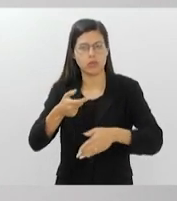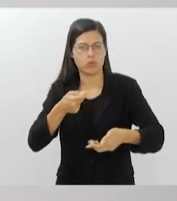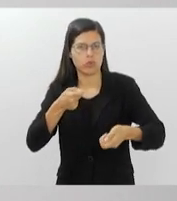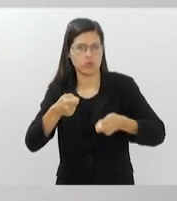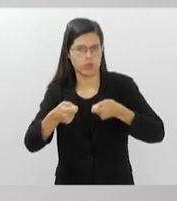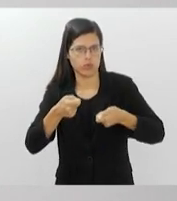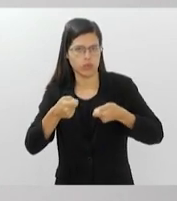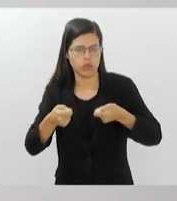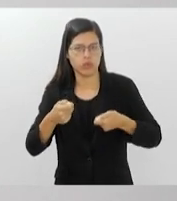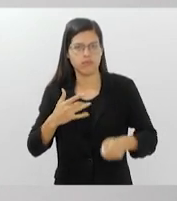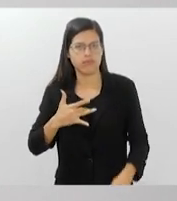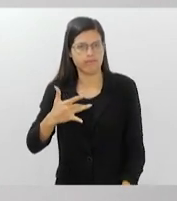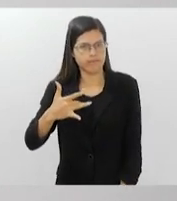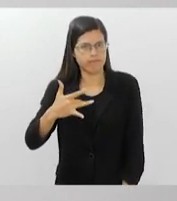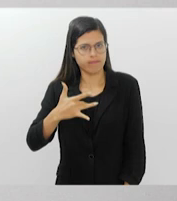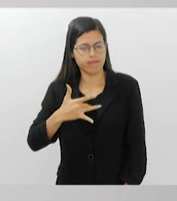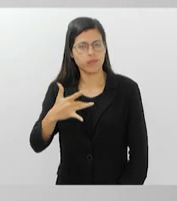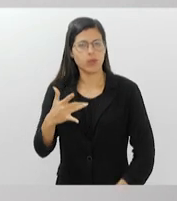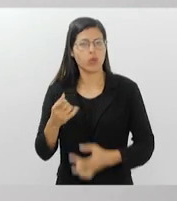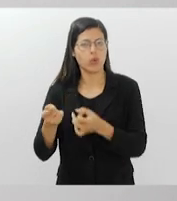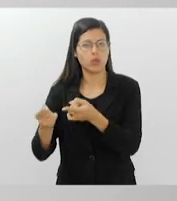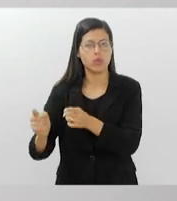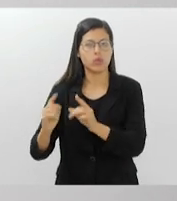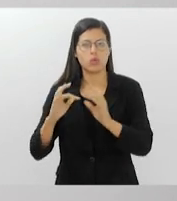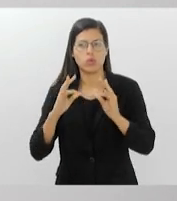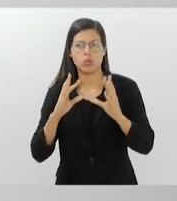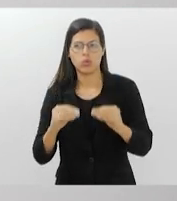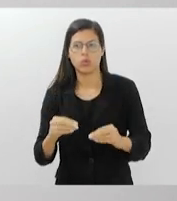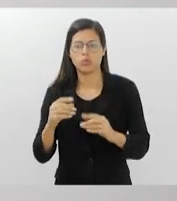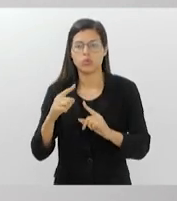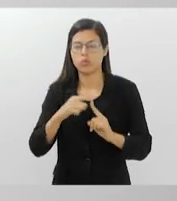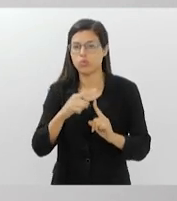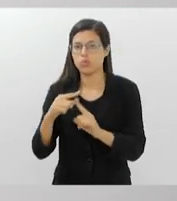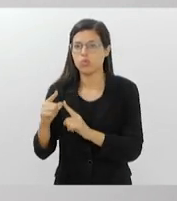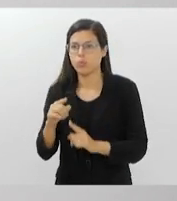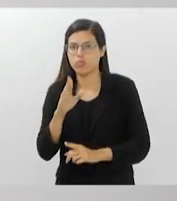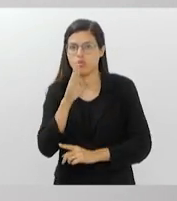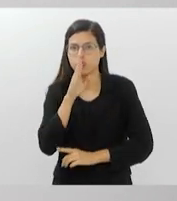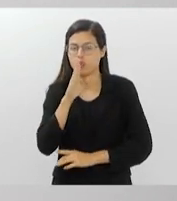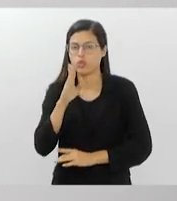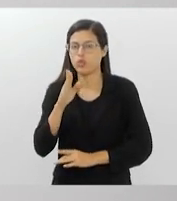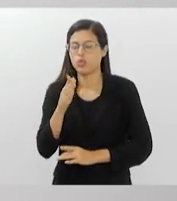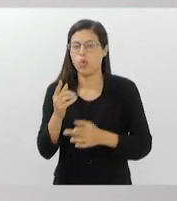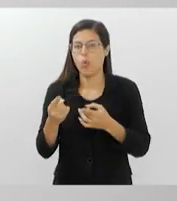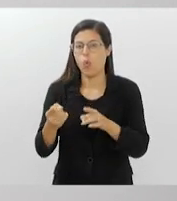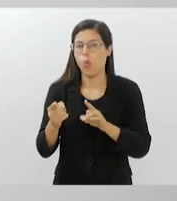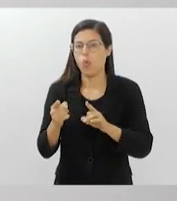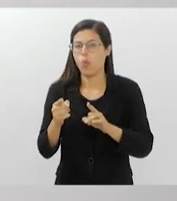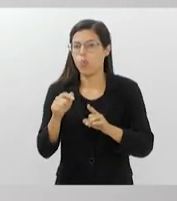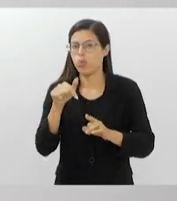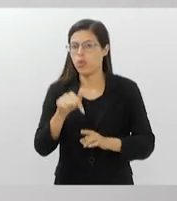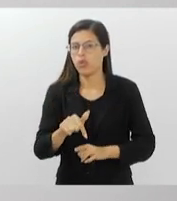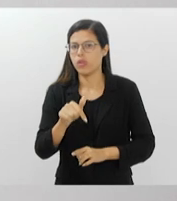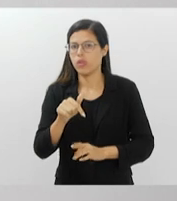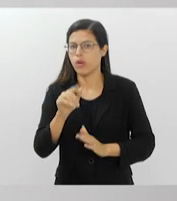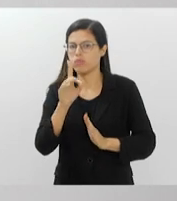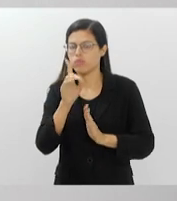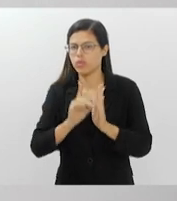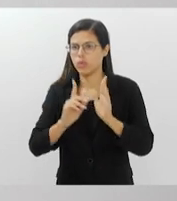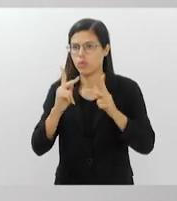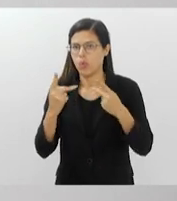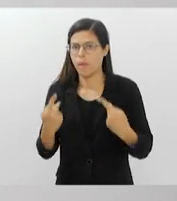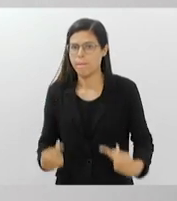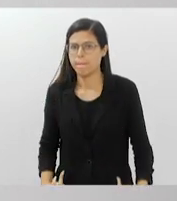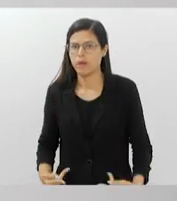tuberculose e combater todas as formas de omissão e violação de direitos humanos resultante do estigma e discriminação